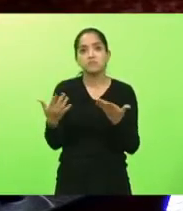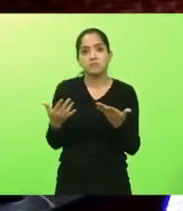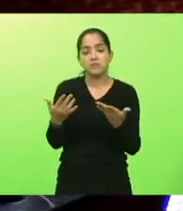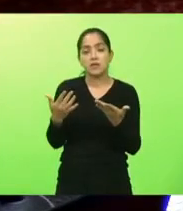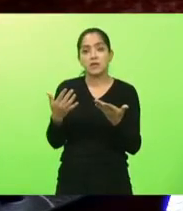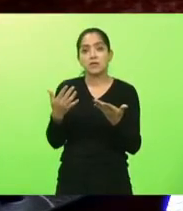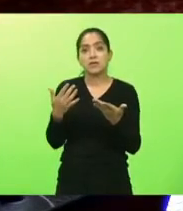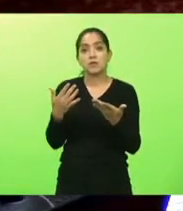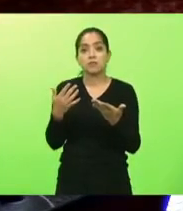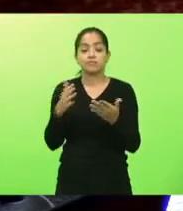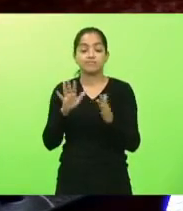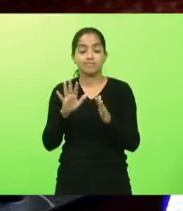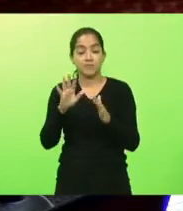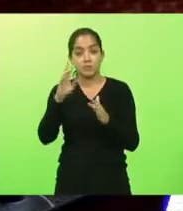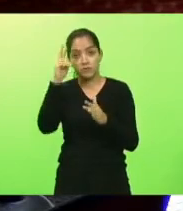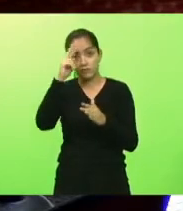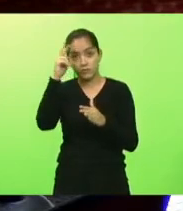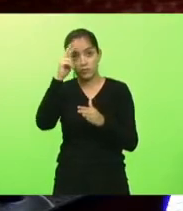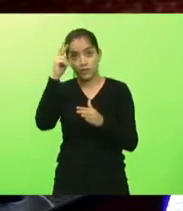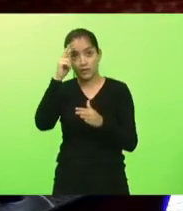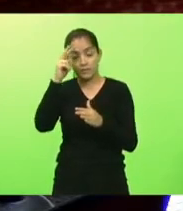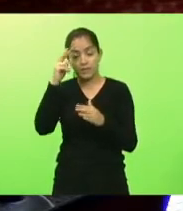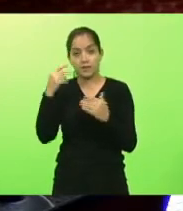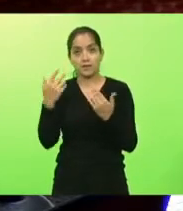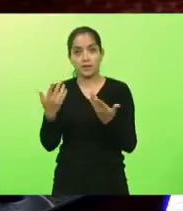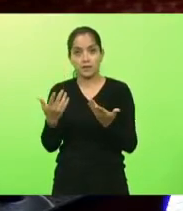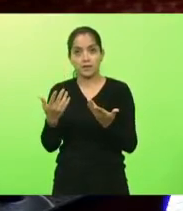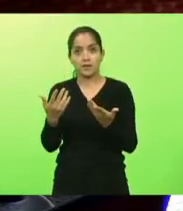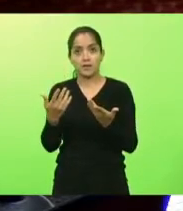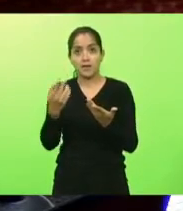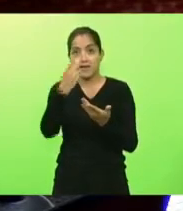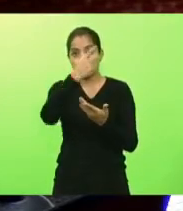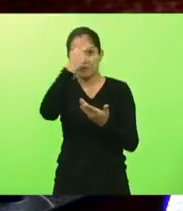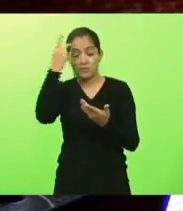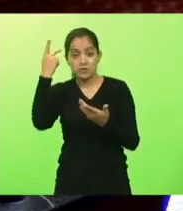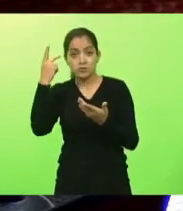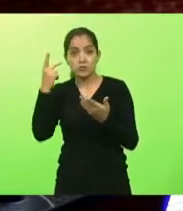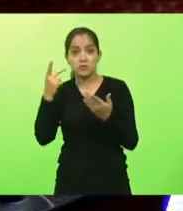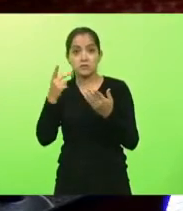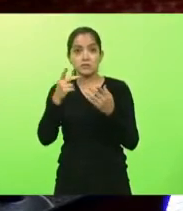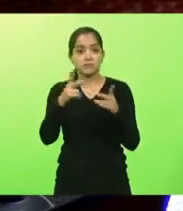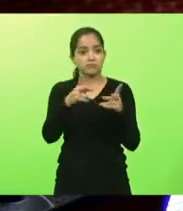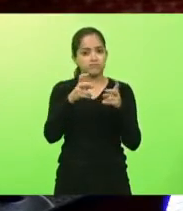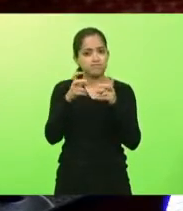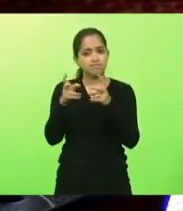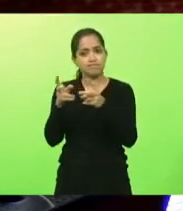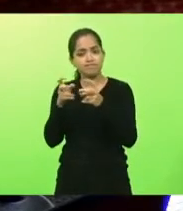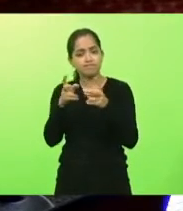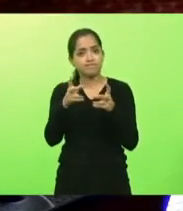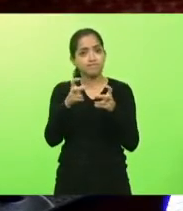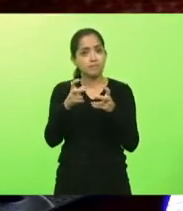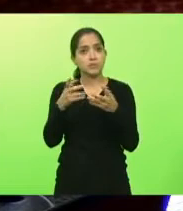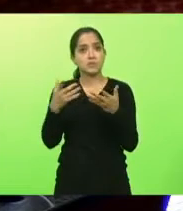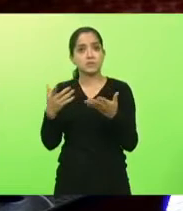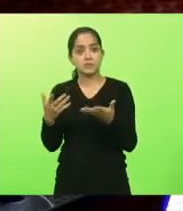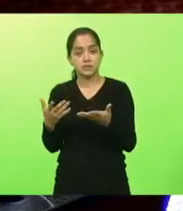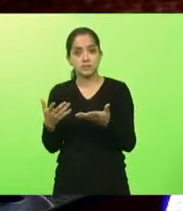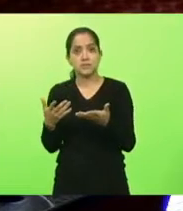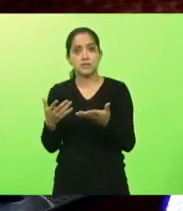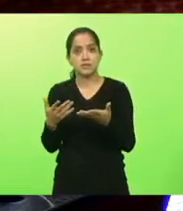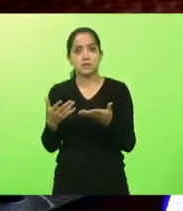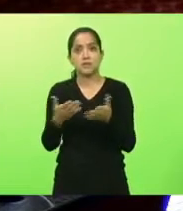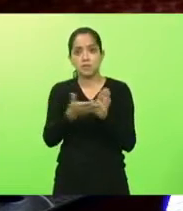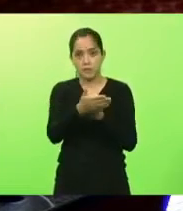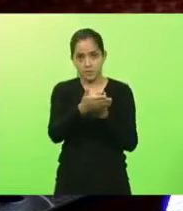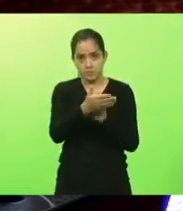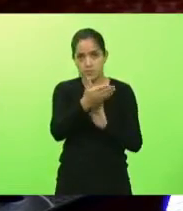eu prefiro lembrar assim, que realmente as pessoas estão observando, e a gente vai trazer à tona isso aí, parabenizo ali o deputado Gessé, é